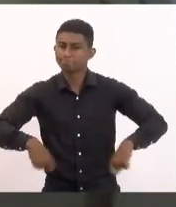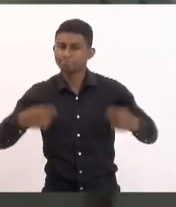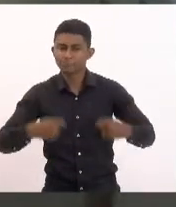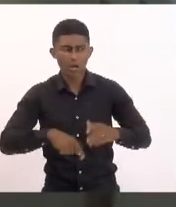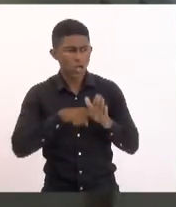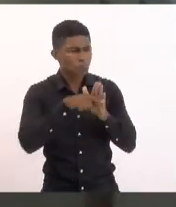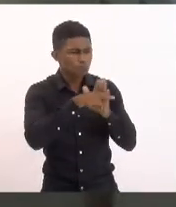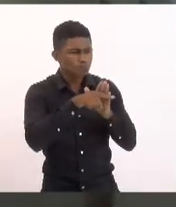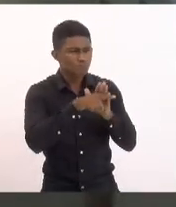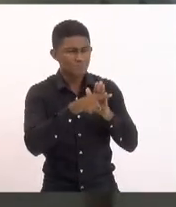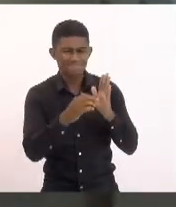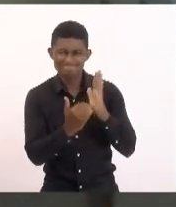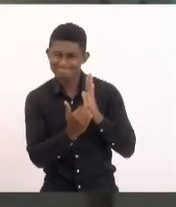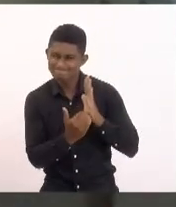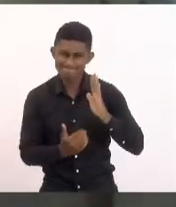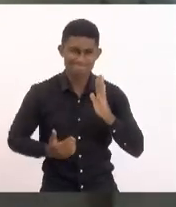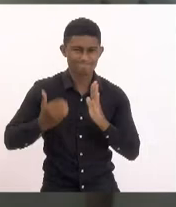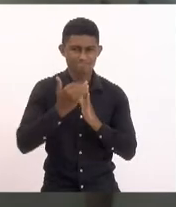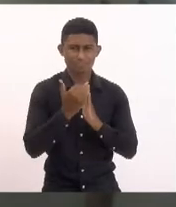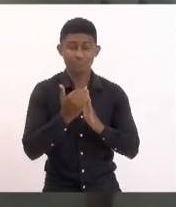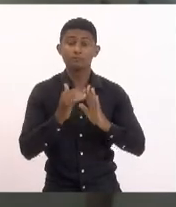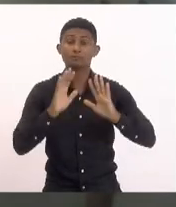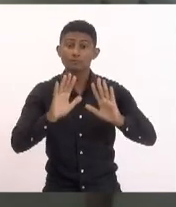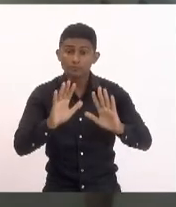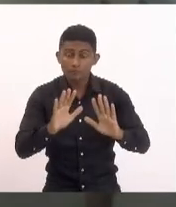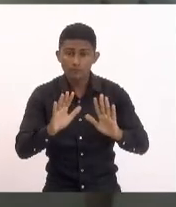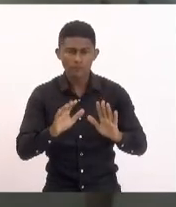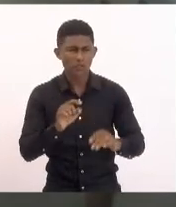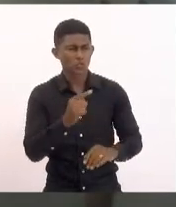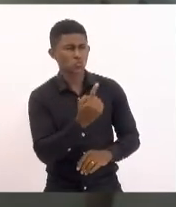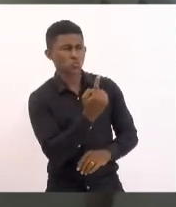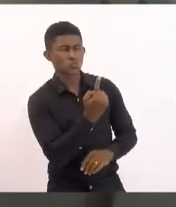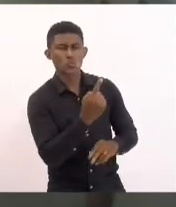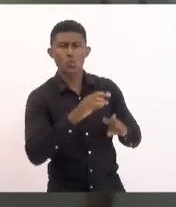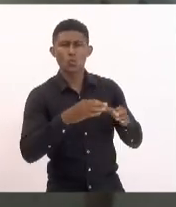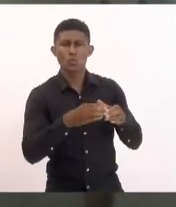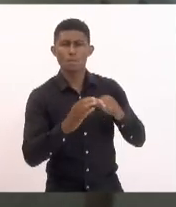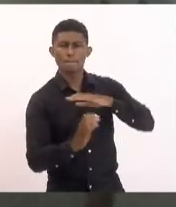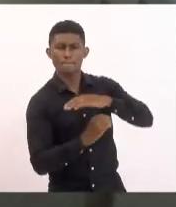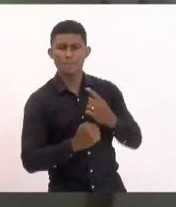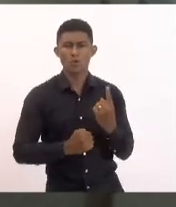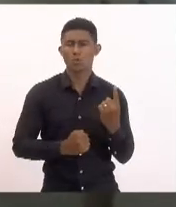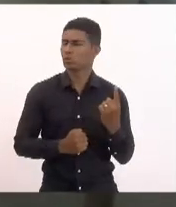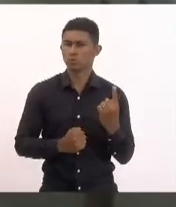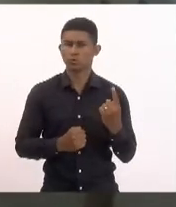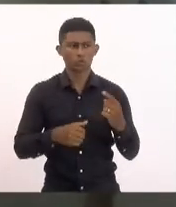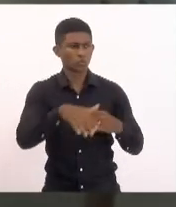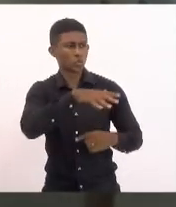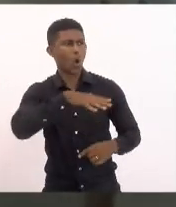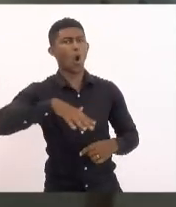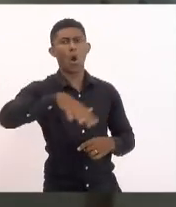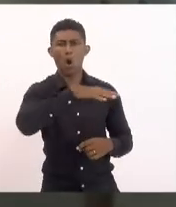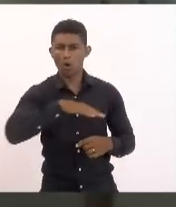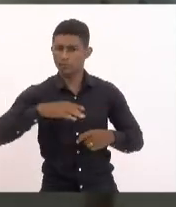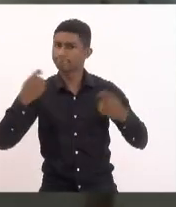investigação seja aberta. Mas que isso seja estendido a todos. E necessário,